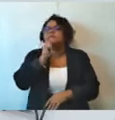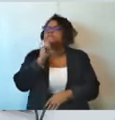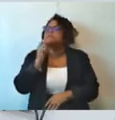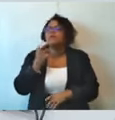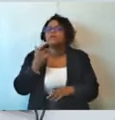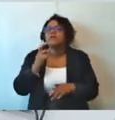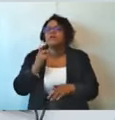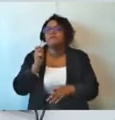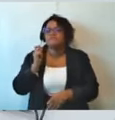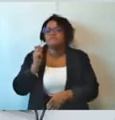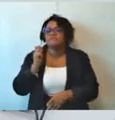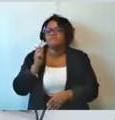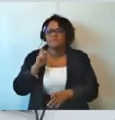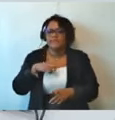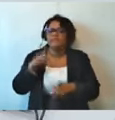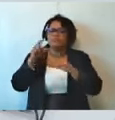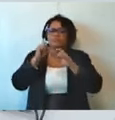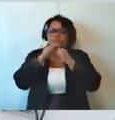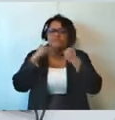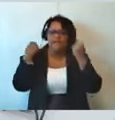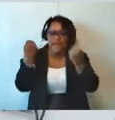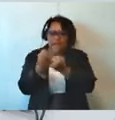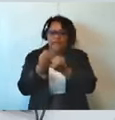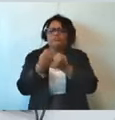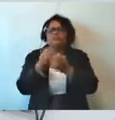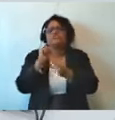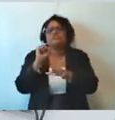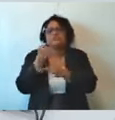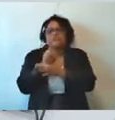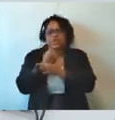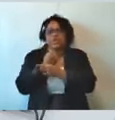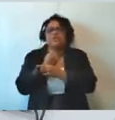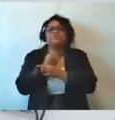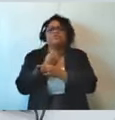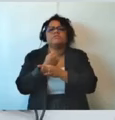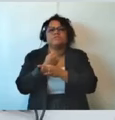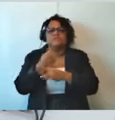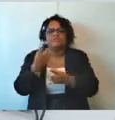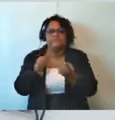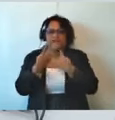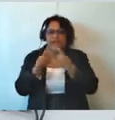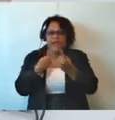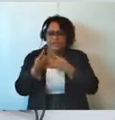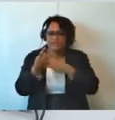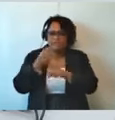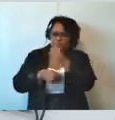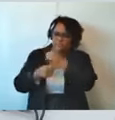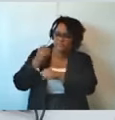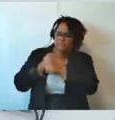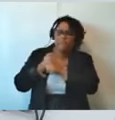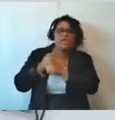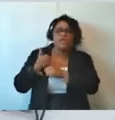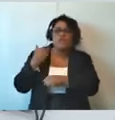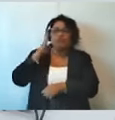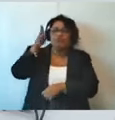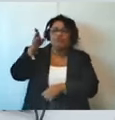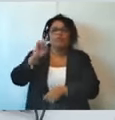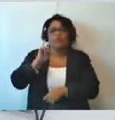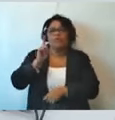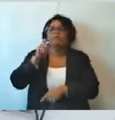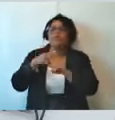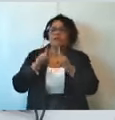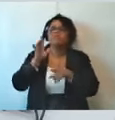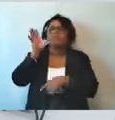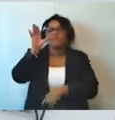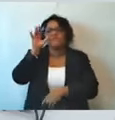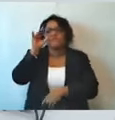teve um seminário de segurança viária em dezembro do ano passado. Eu não fui, mas eu assisti a gravação dele,